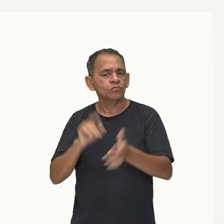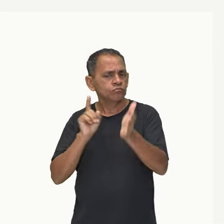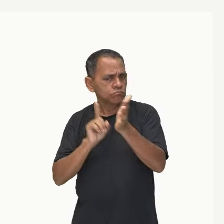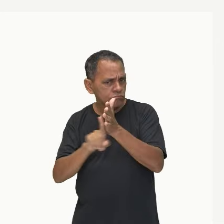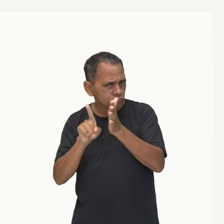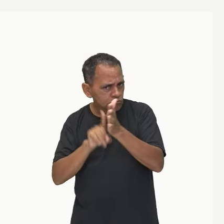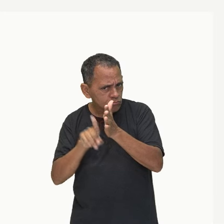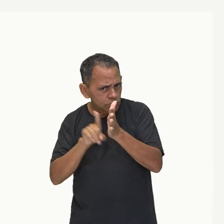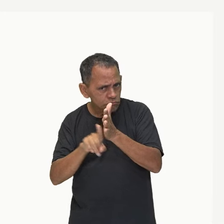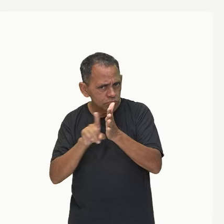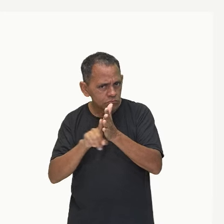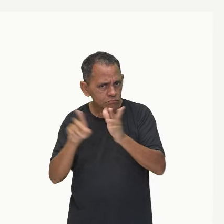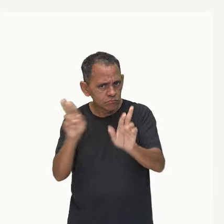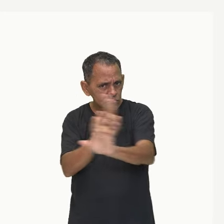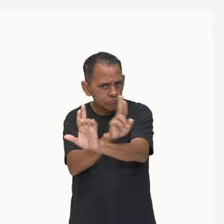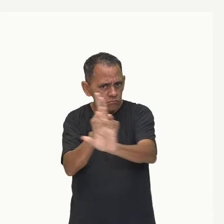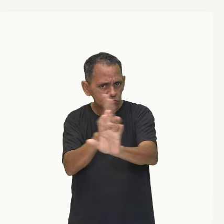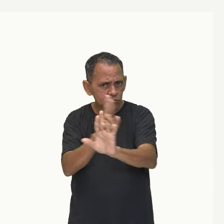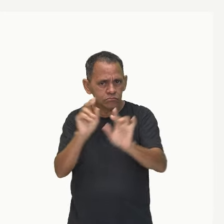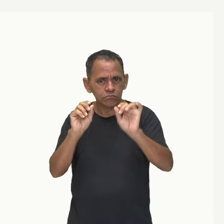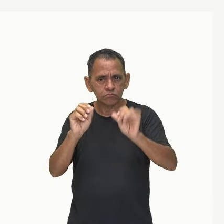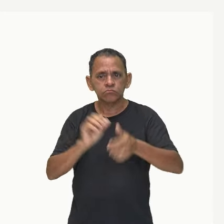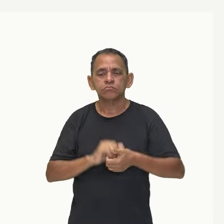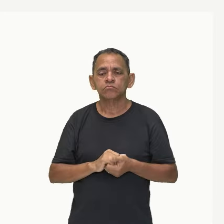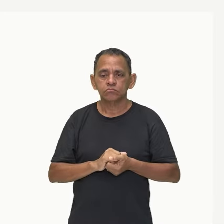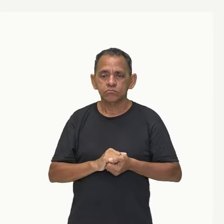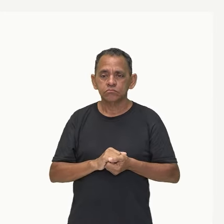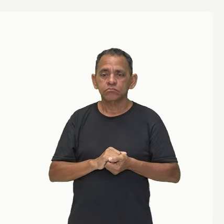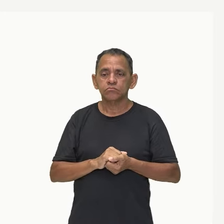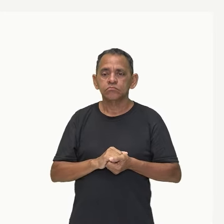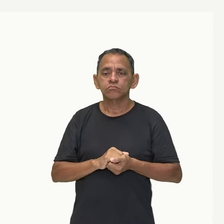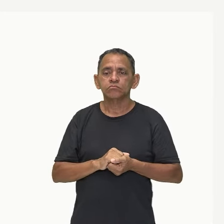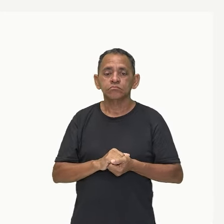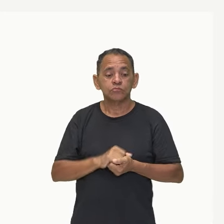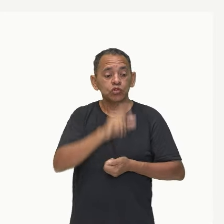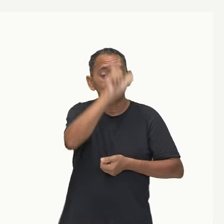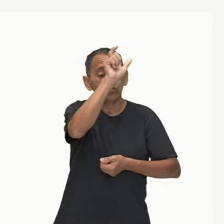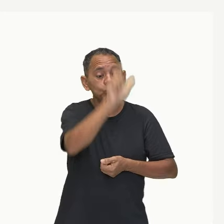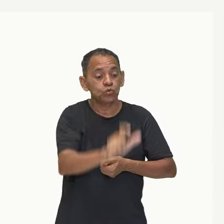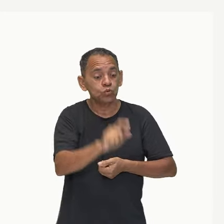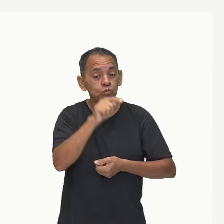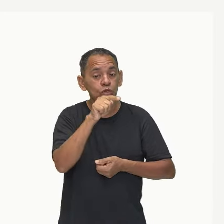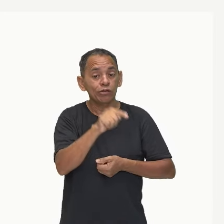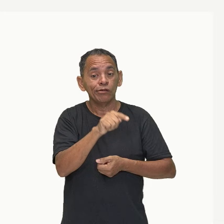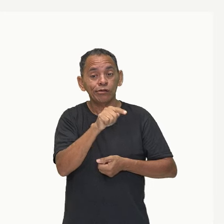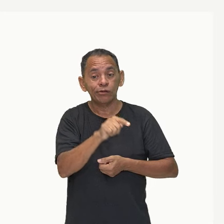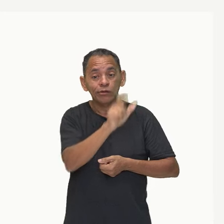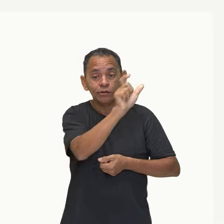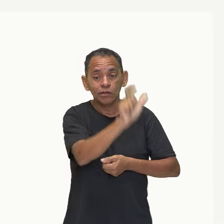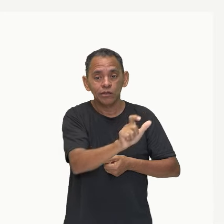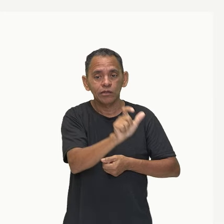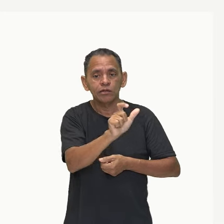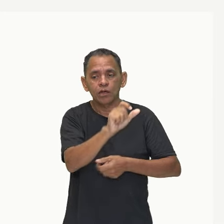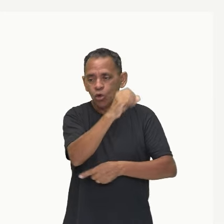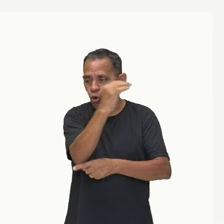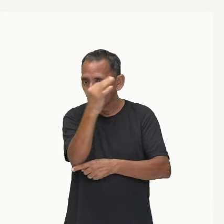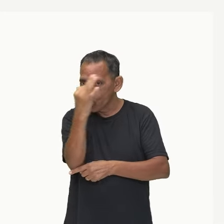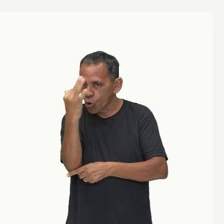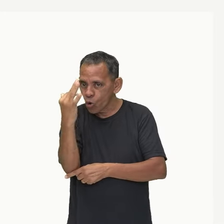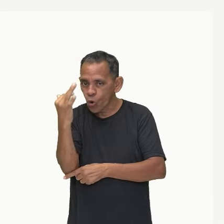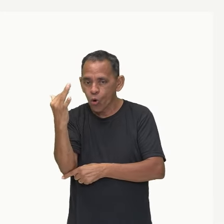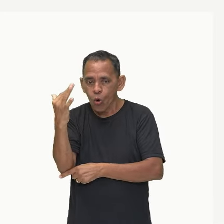questionar o relacionamento de quem? Do indivíduo com o meio à